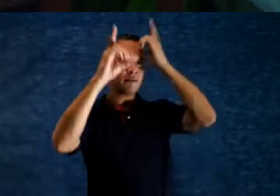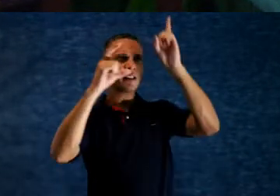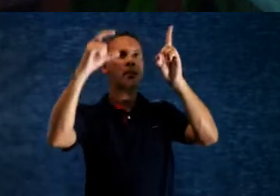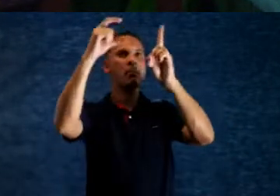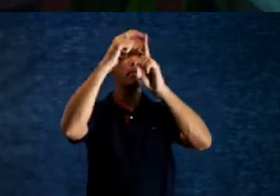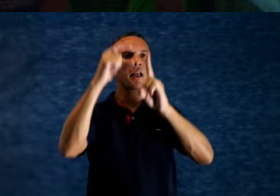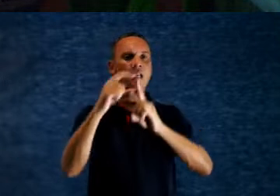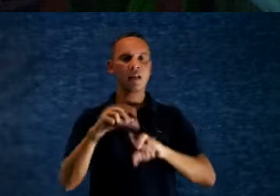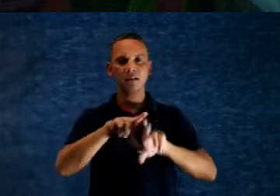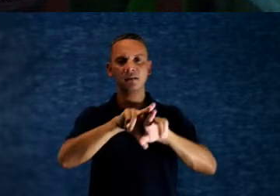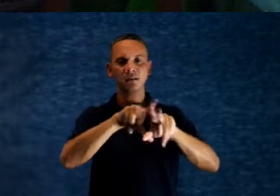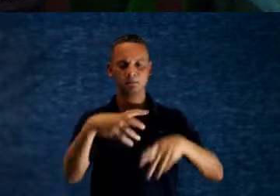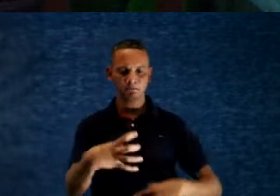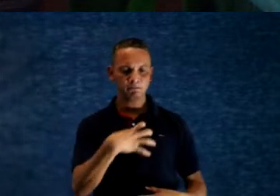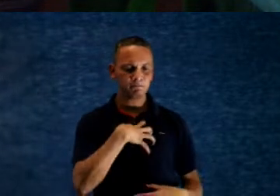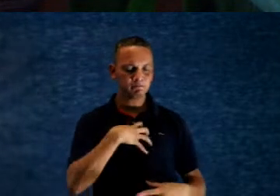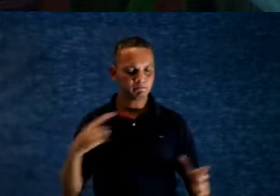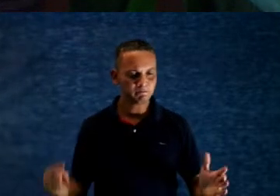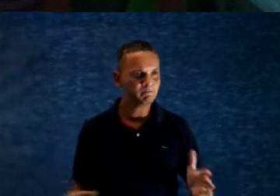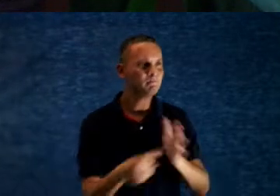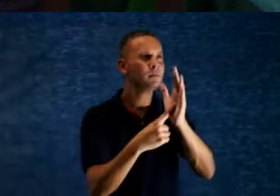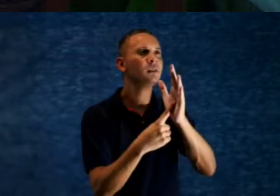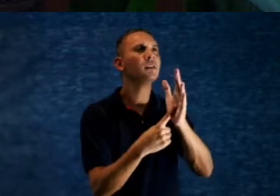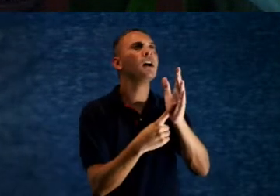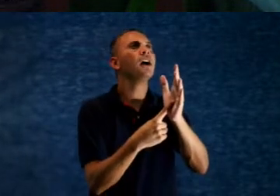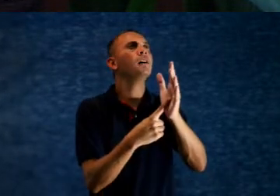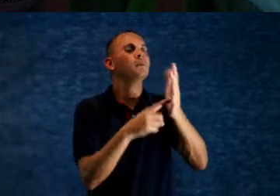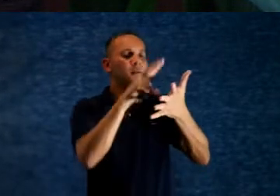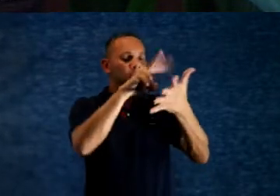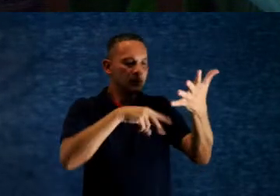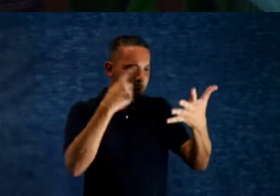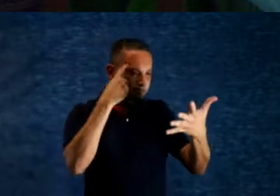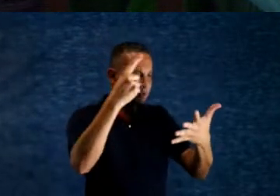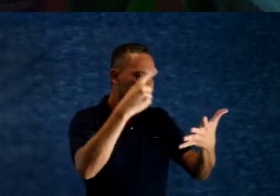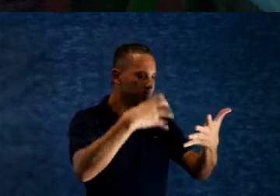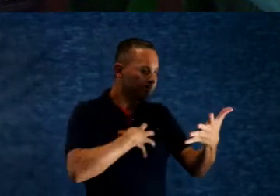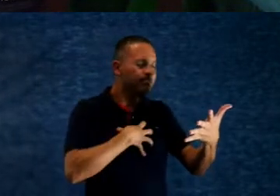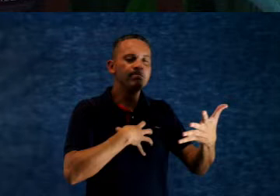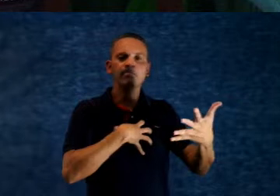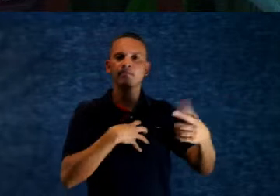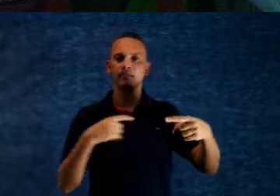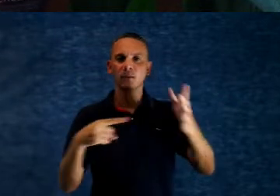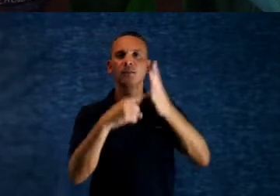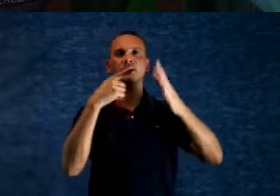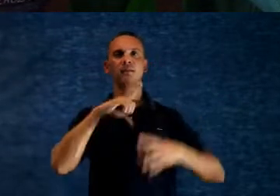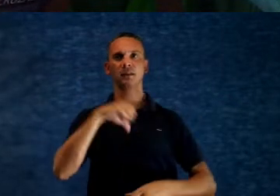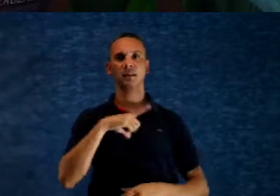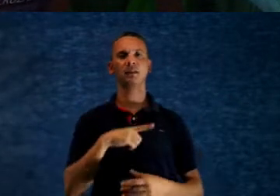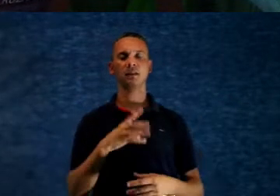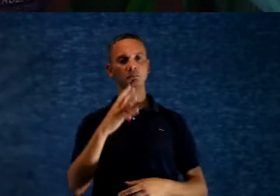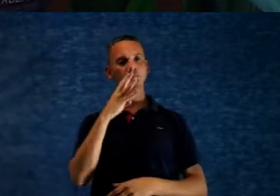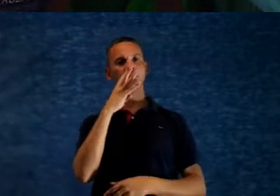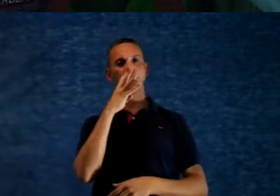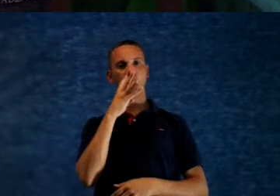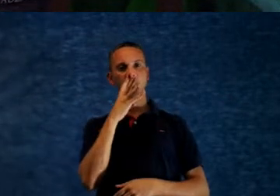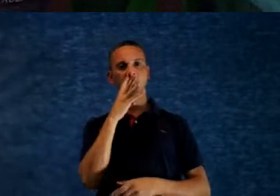com elas chegar ao sentimento e à sensibilidade do leitor. Expõe a sua admiração aos companheiros da